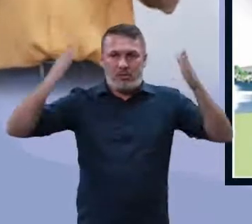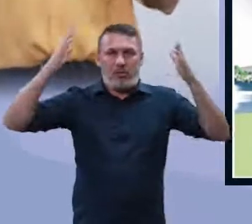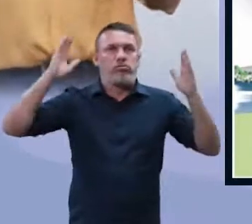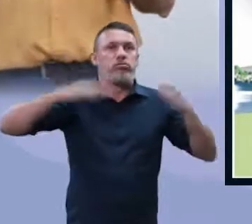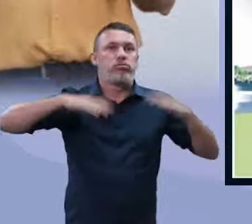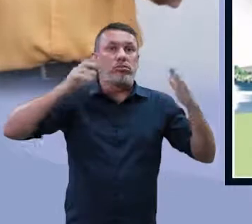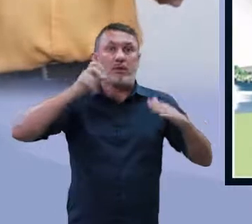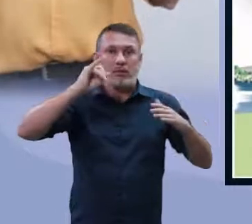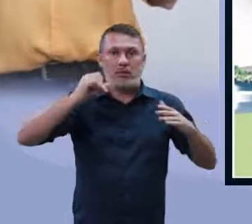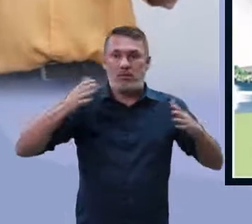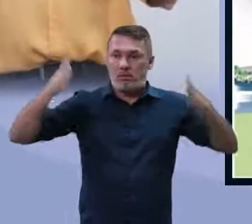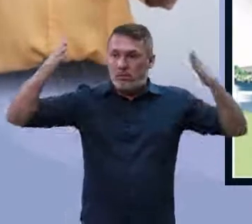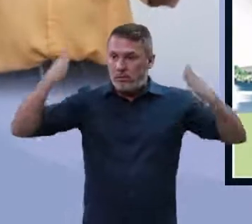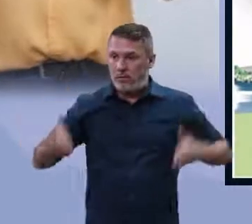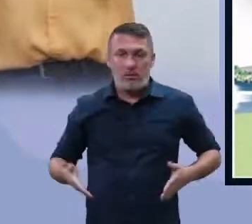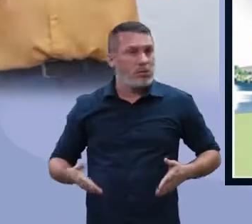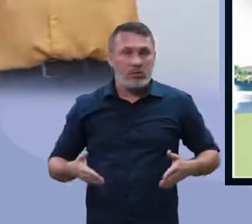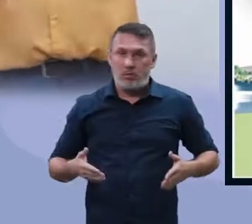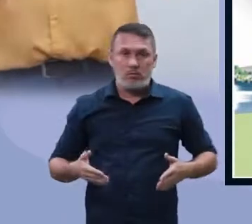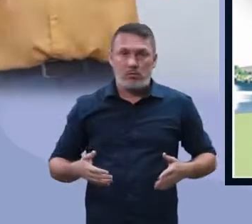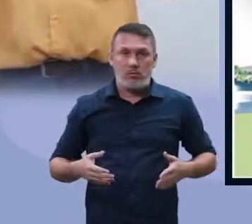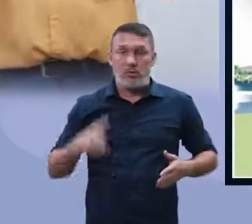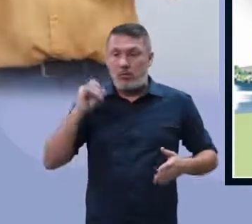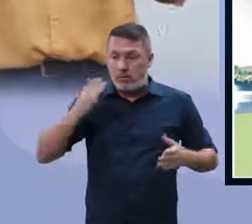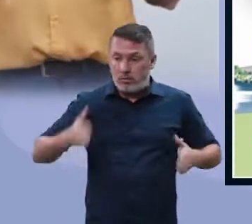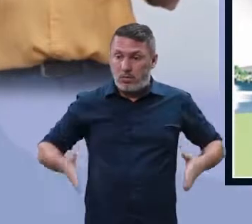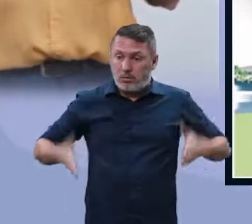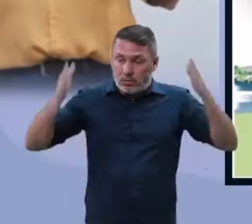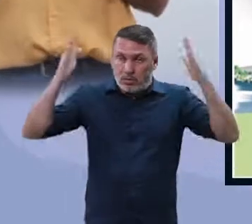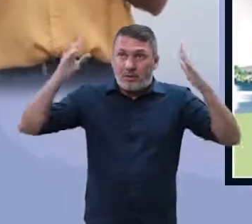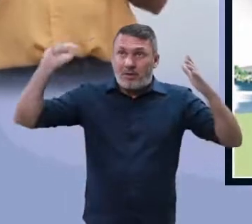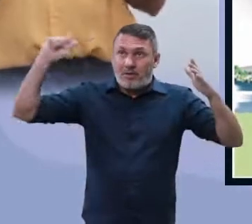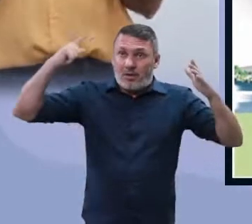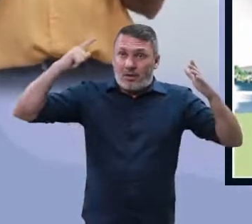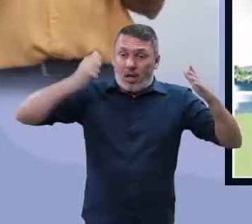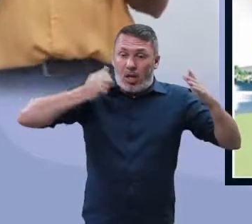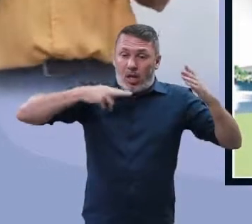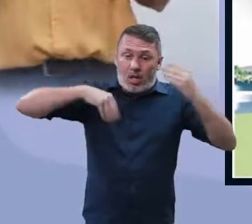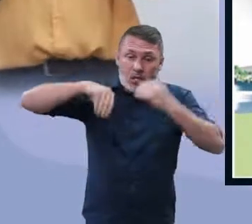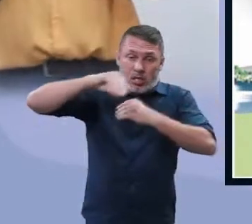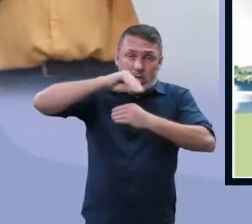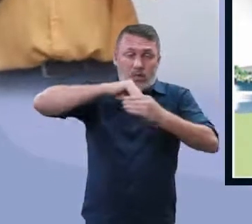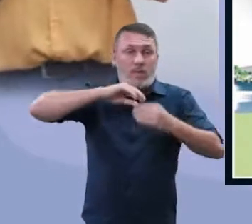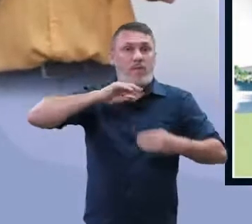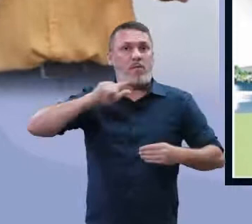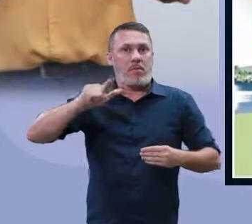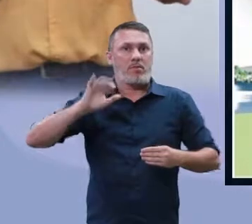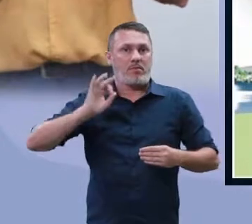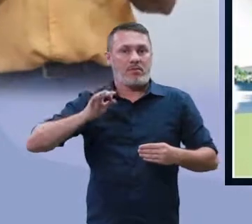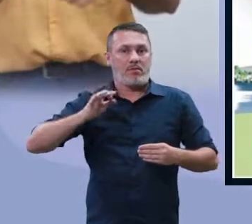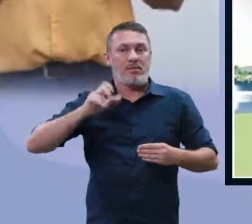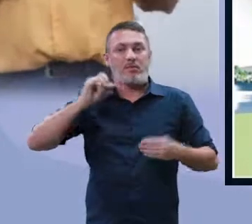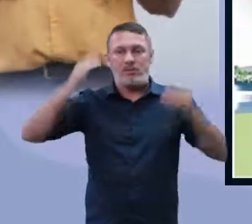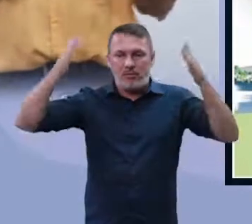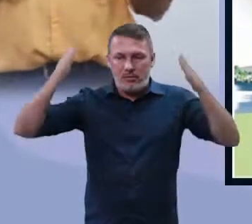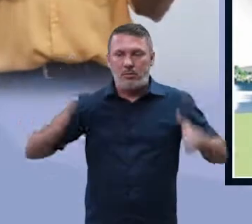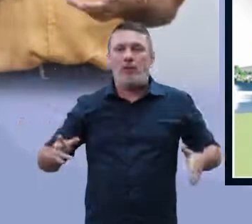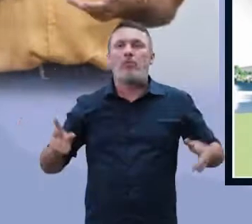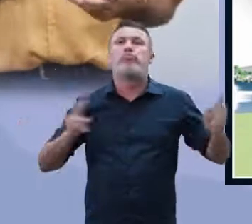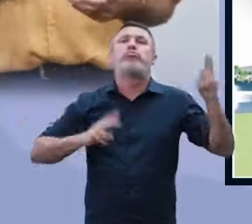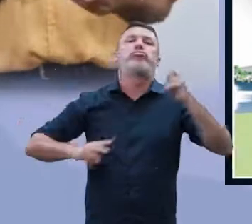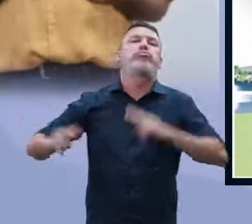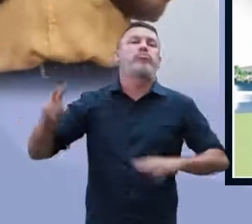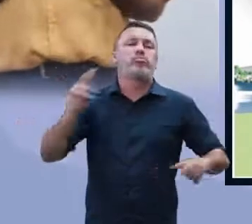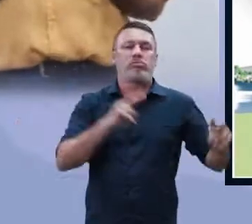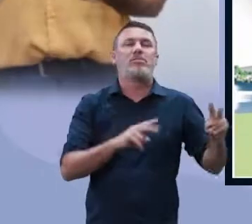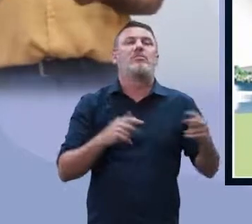veículo, se você não abrir as janelas, não vai haver troca de calor. E aí você vai ter o que eles chamam de uma retroalimentação